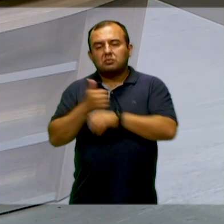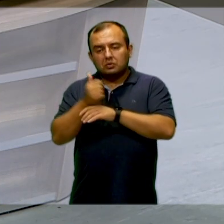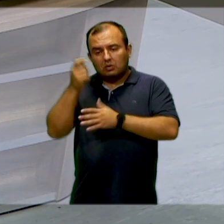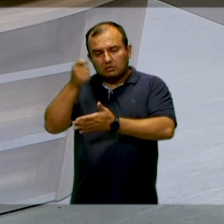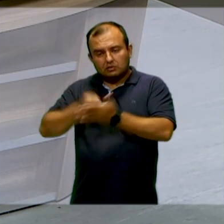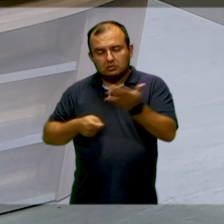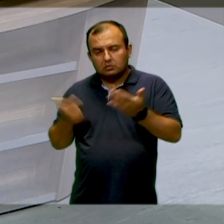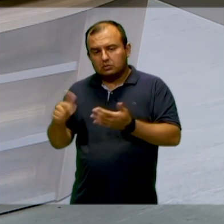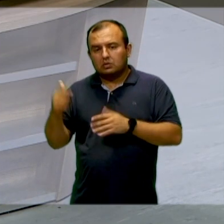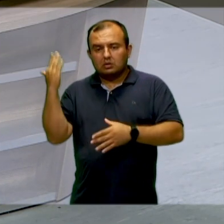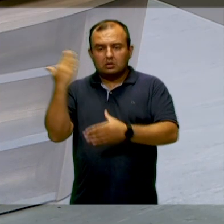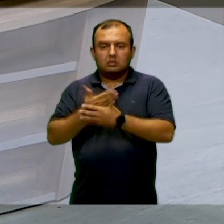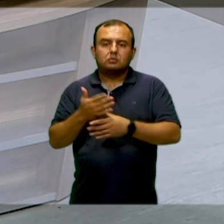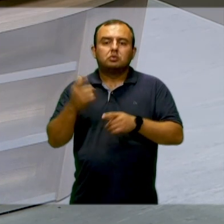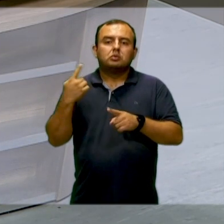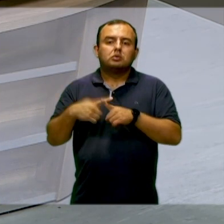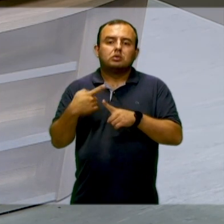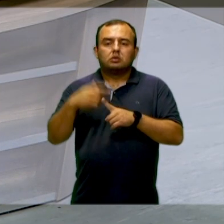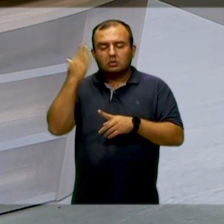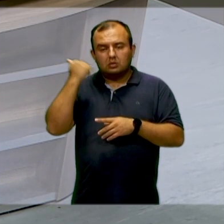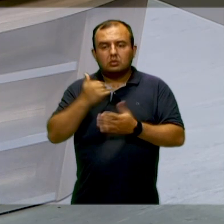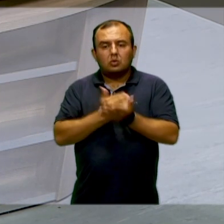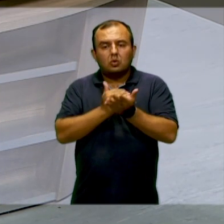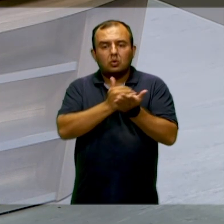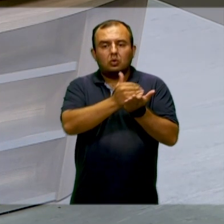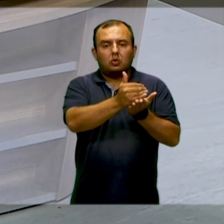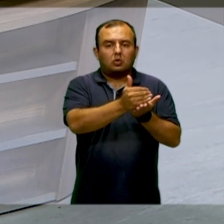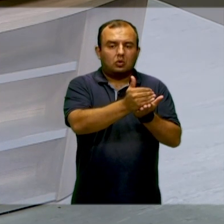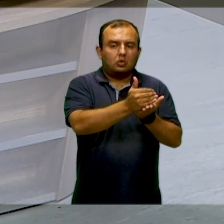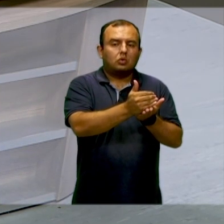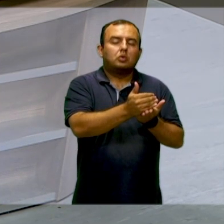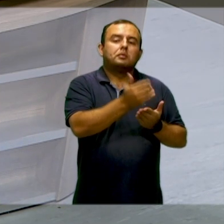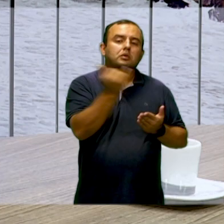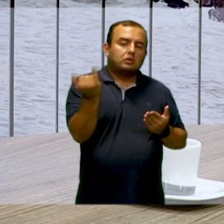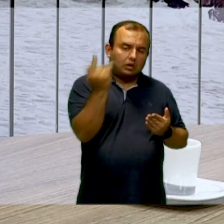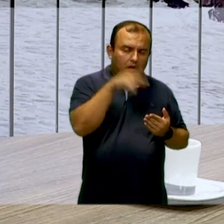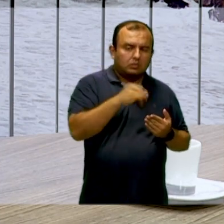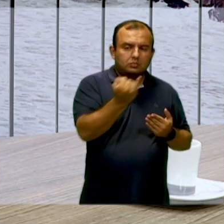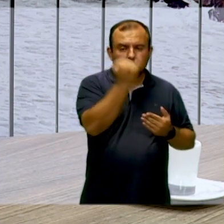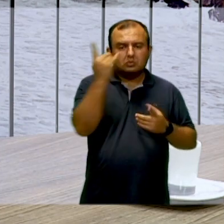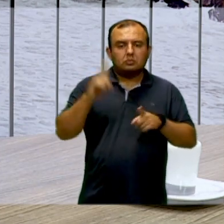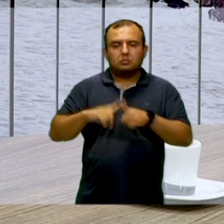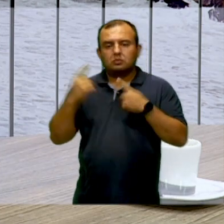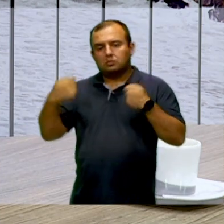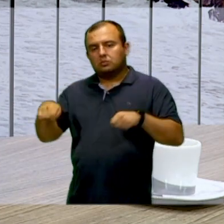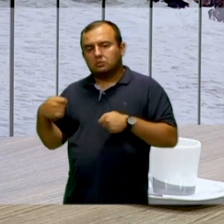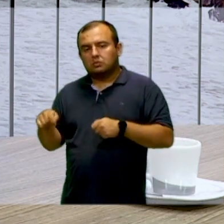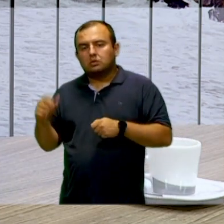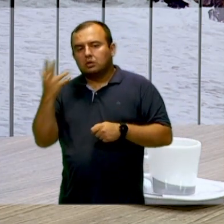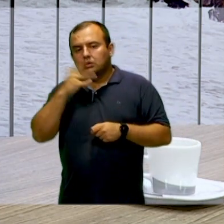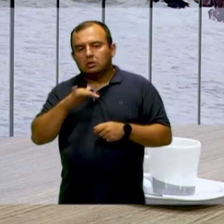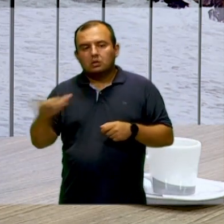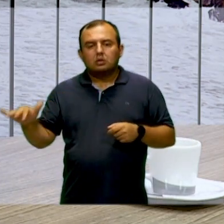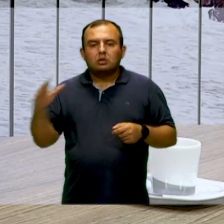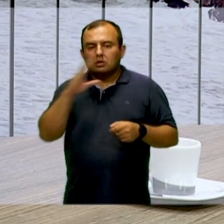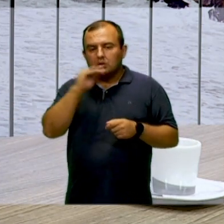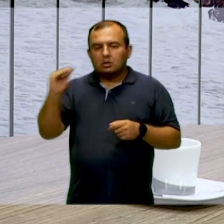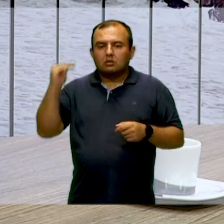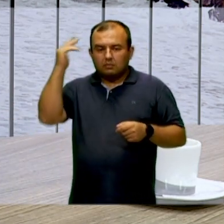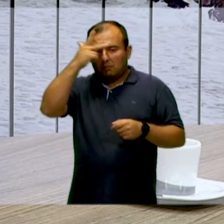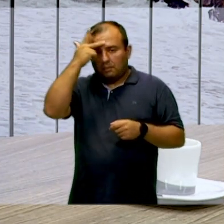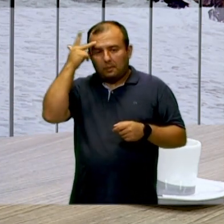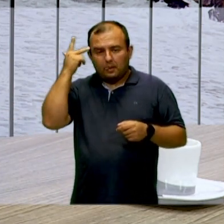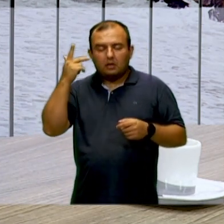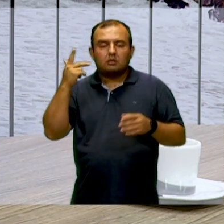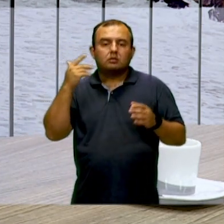eu quis essa pasta, sabe por quê? Porque a Operação Recomeço é uma operação importante. Mas eu preciso que essas crianças, esse adulto, essas pessoas em